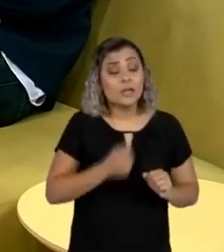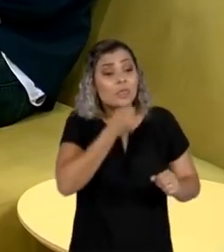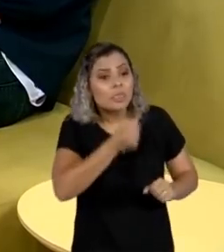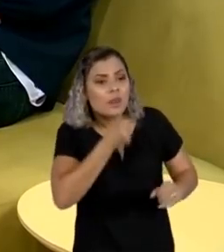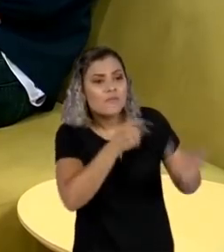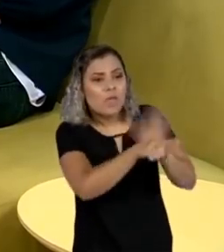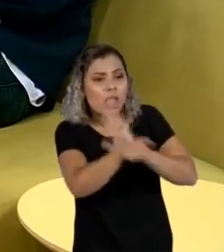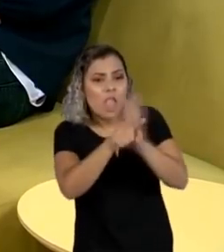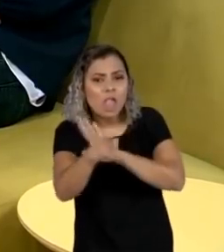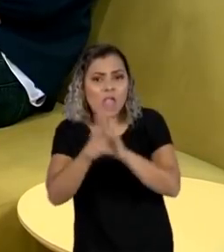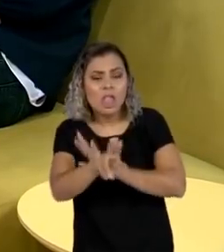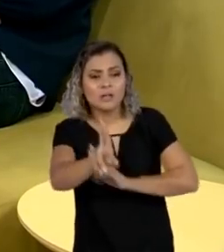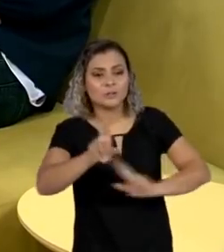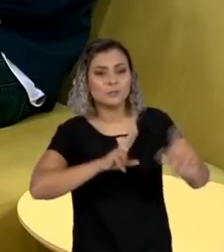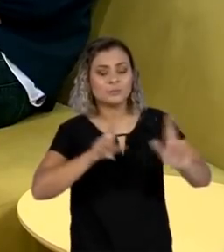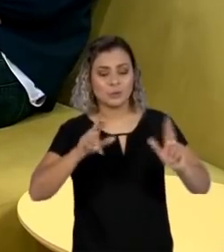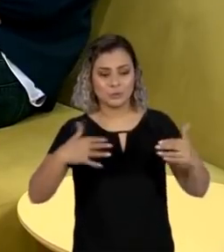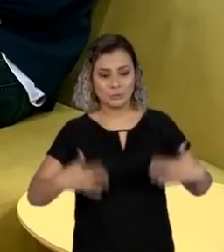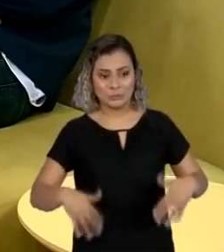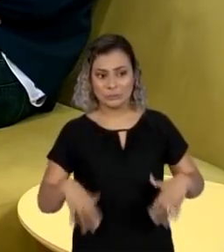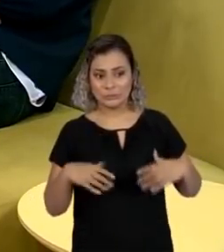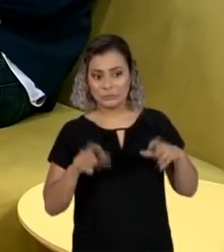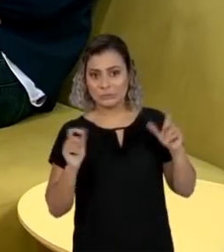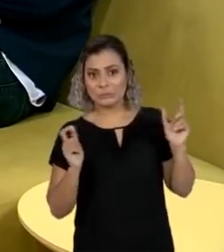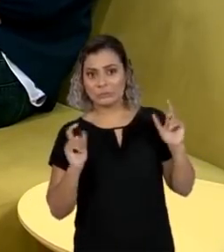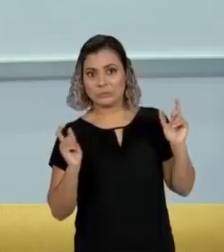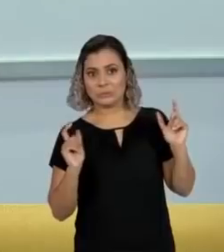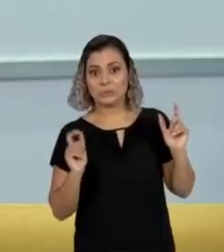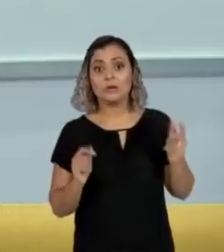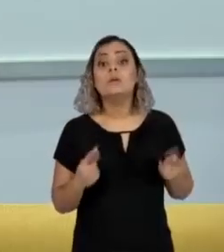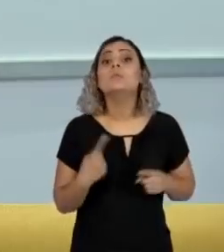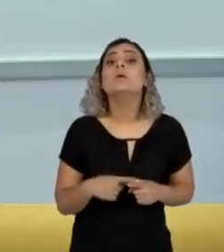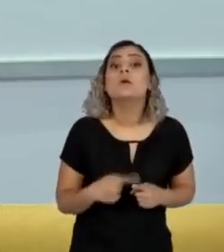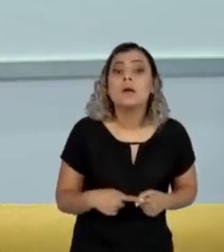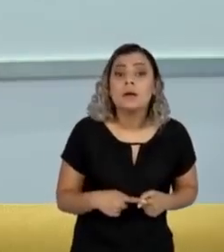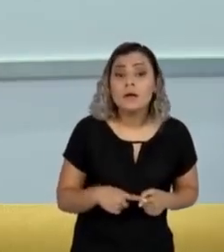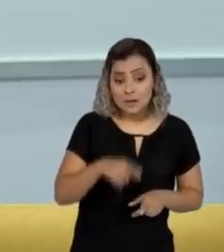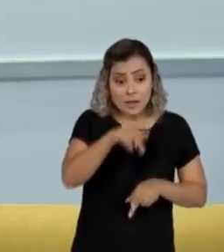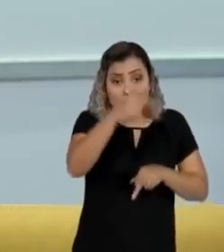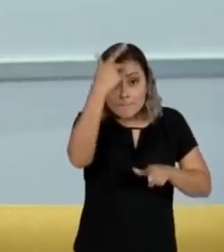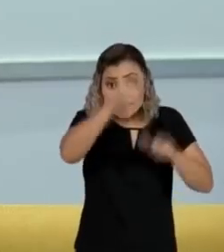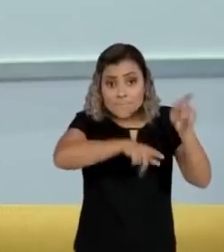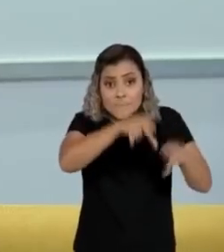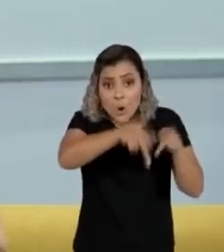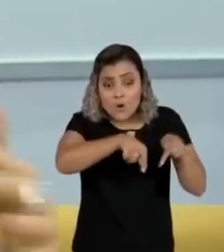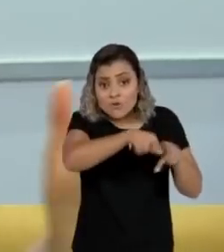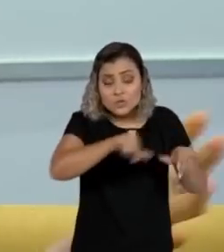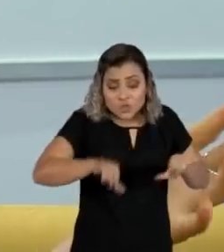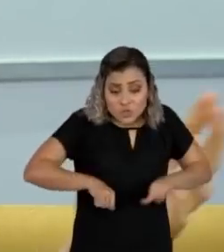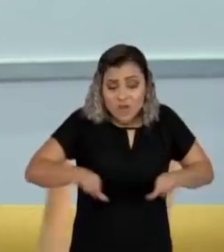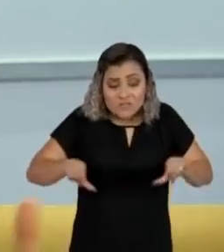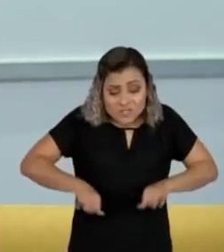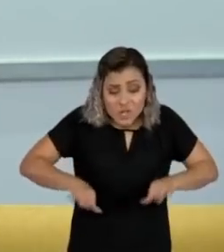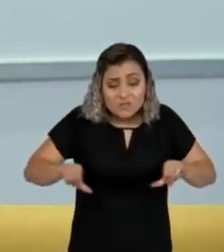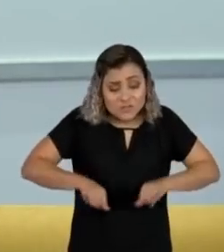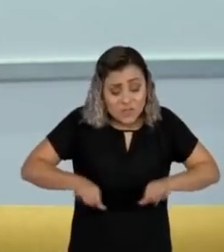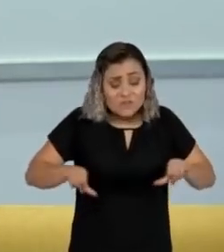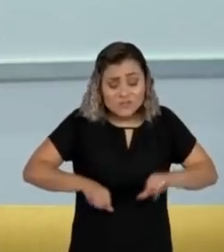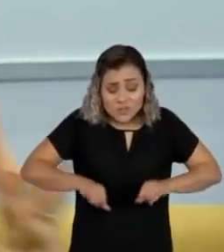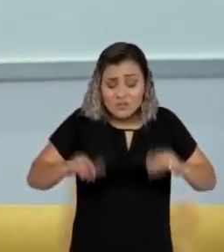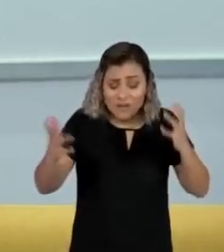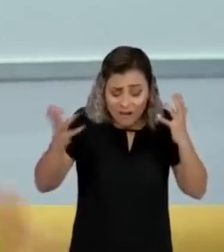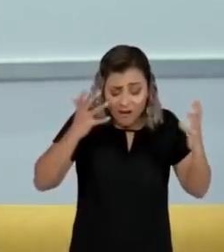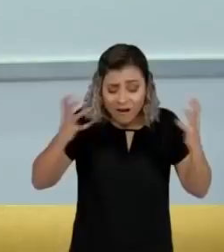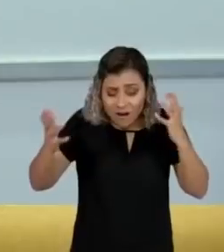entrevistados. E um ponto que eu acho importante quando a gente olha para isso é que as pessoas elas vão sofrendo, em virtude desse quadro social maior